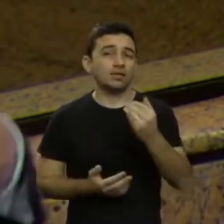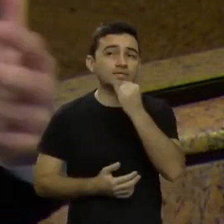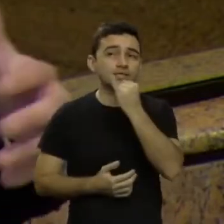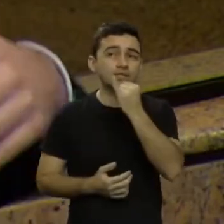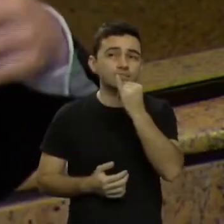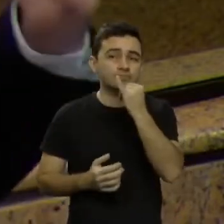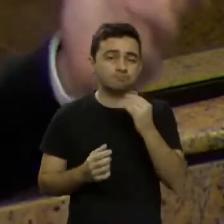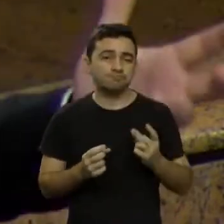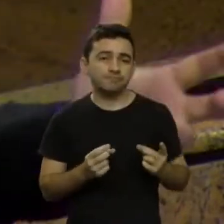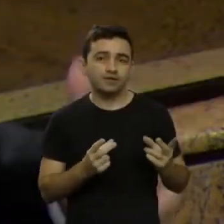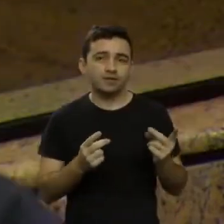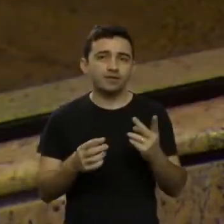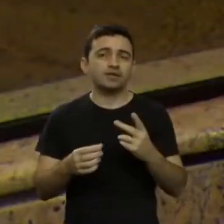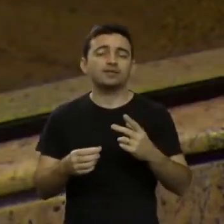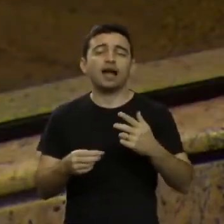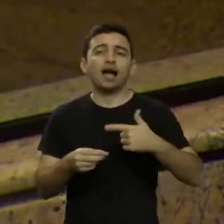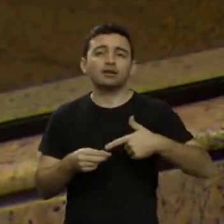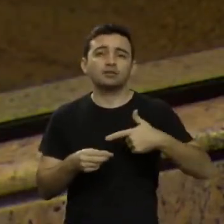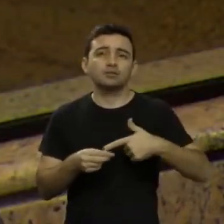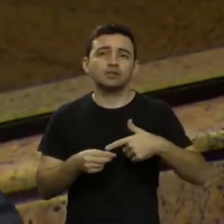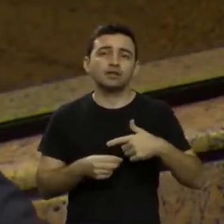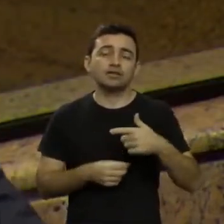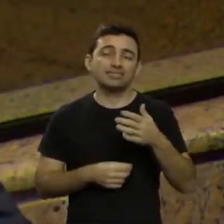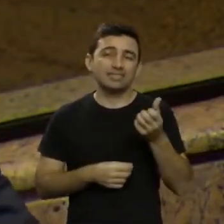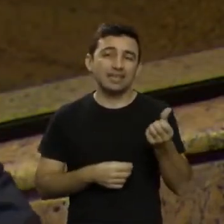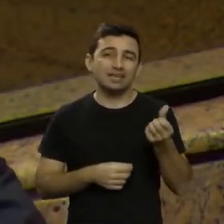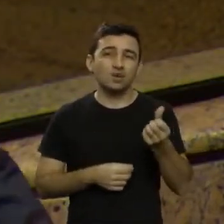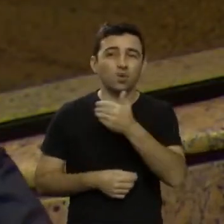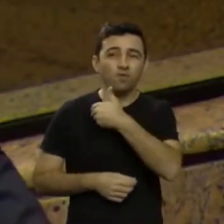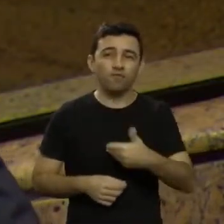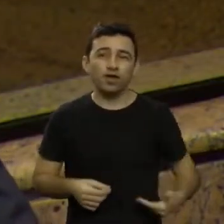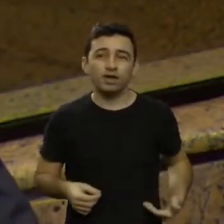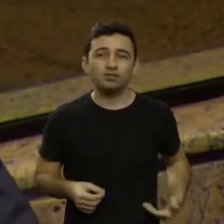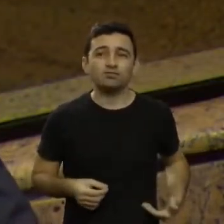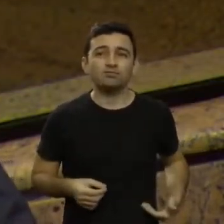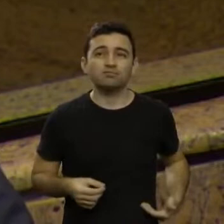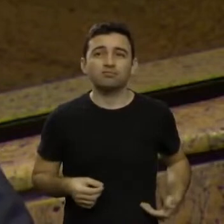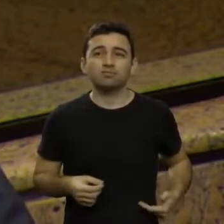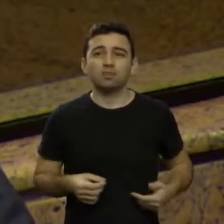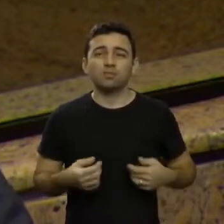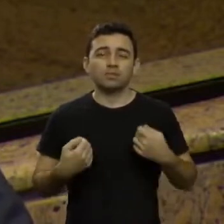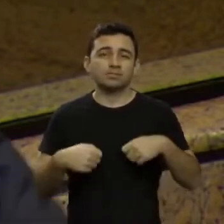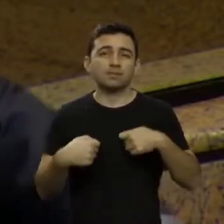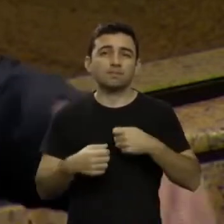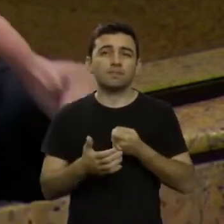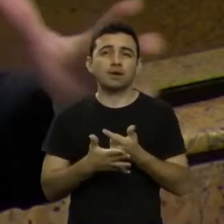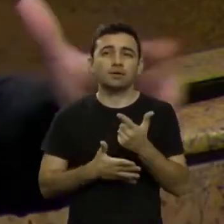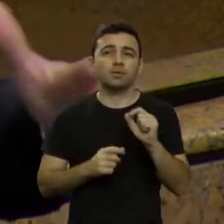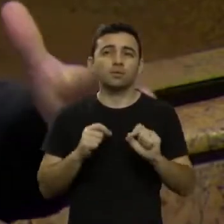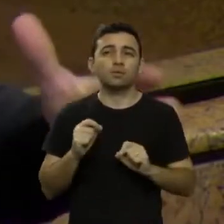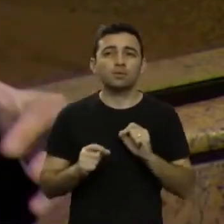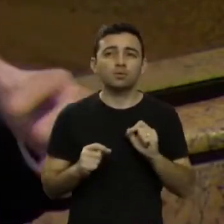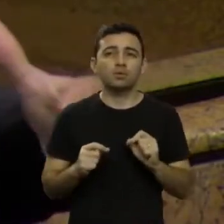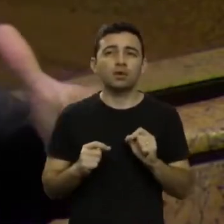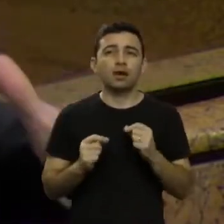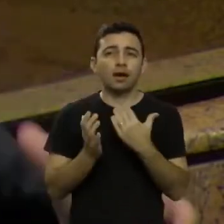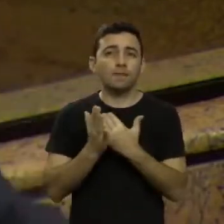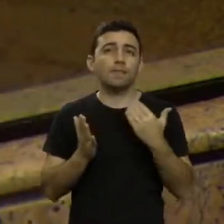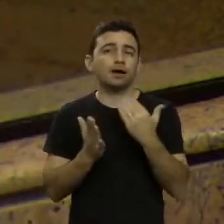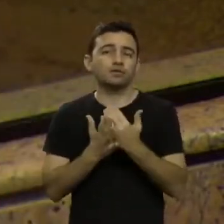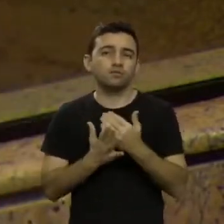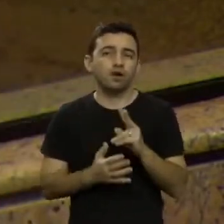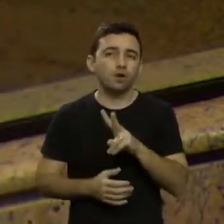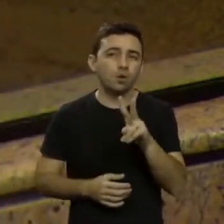vendida a 6 e o governo cobrava o PMPF, que é o seu valor